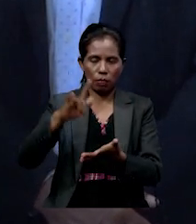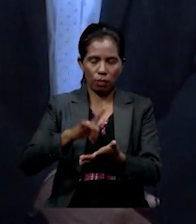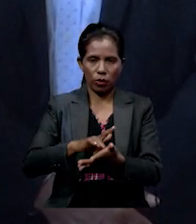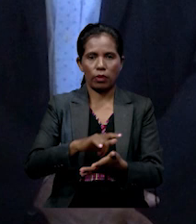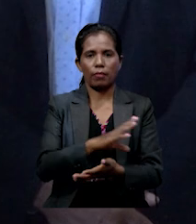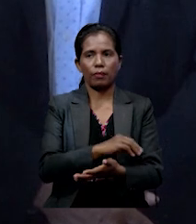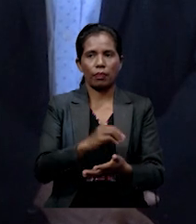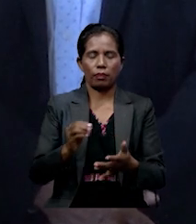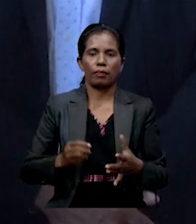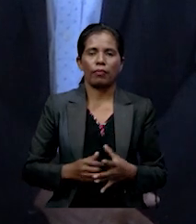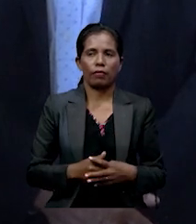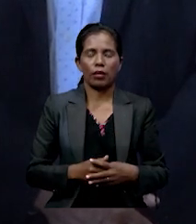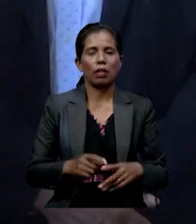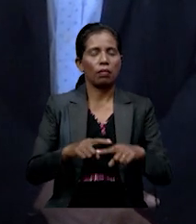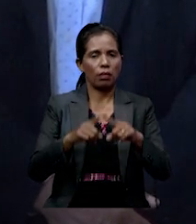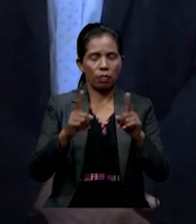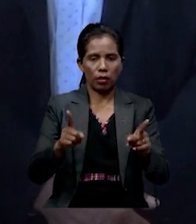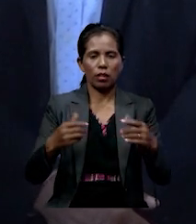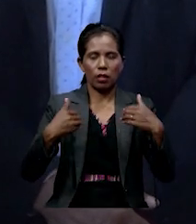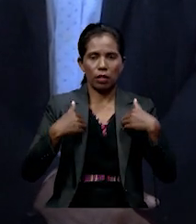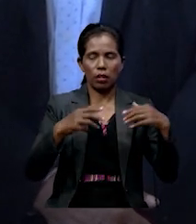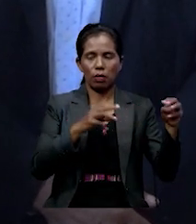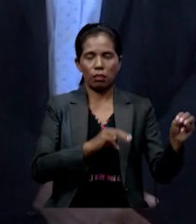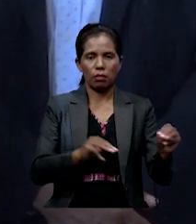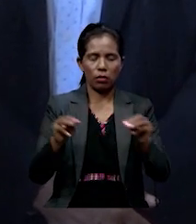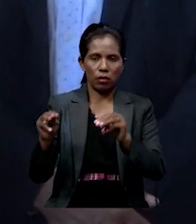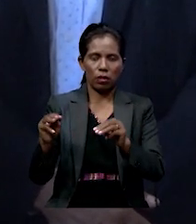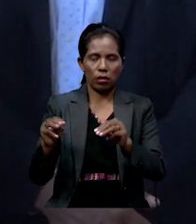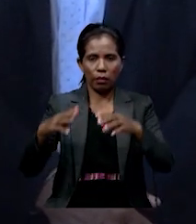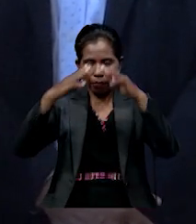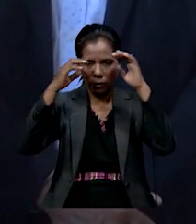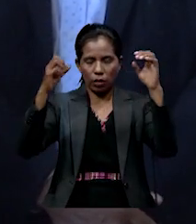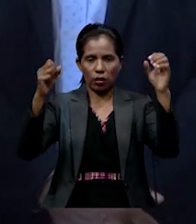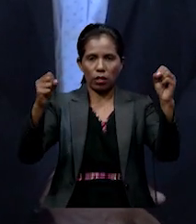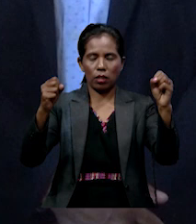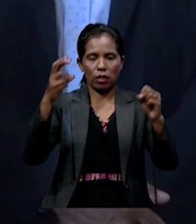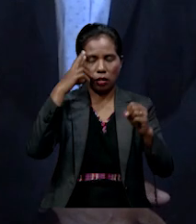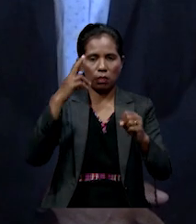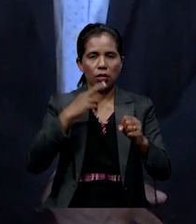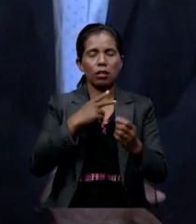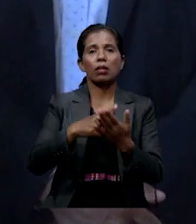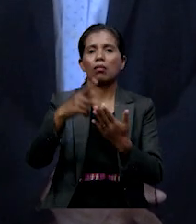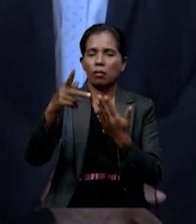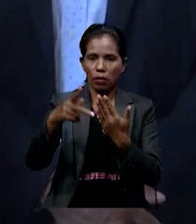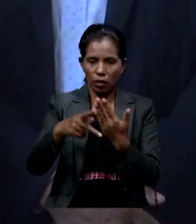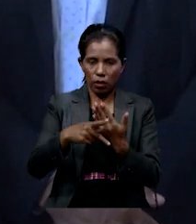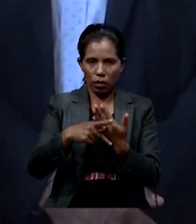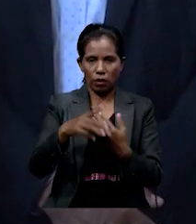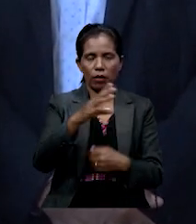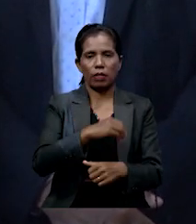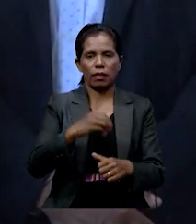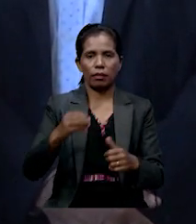Lobato. Mai be se iha mudansa usi presidente republika nia programa, con